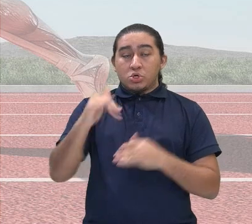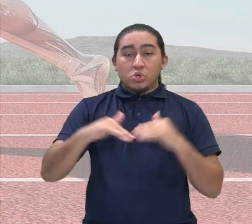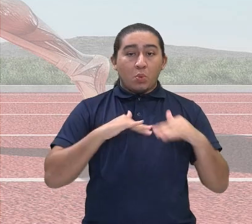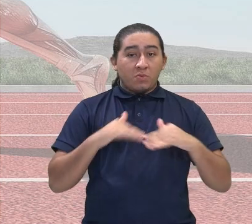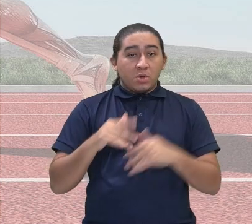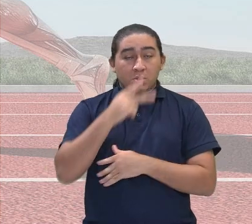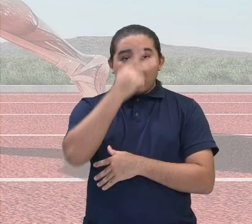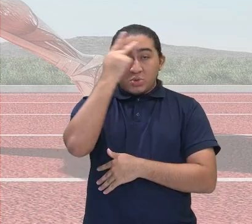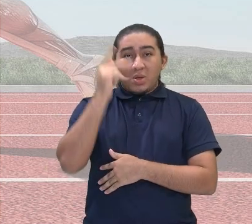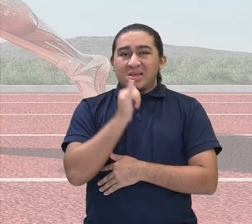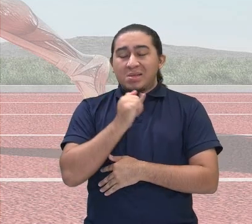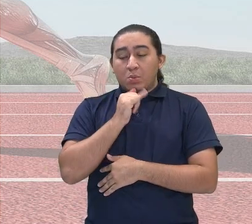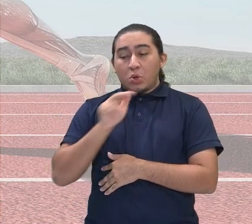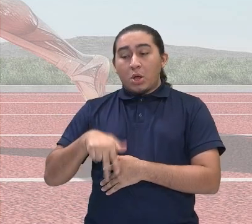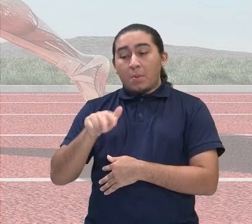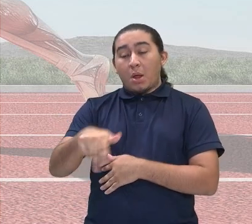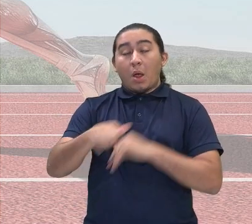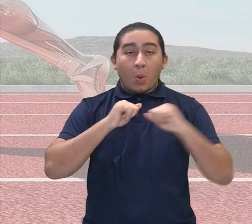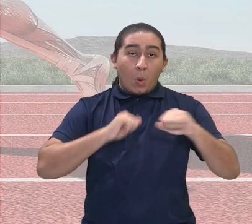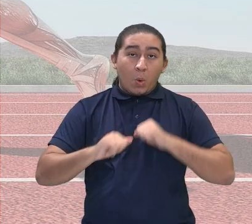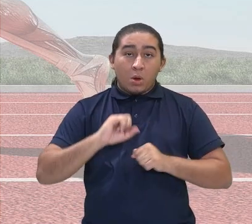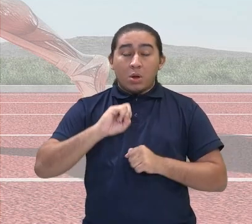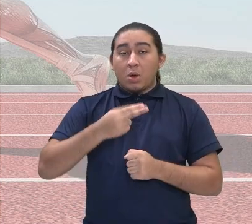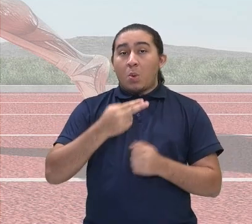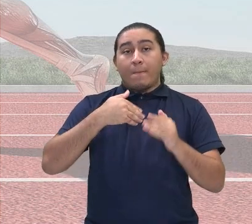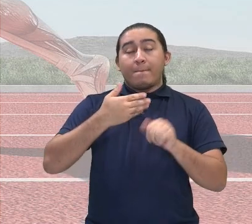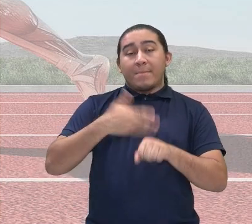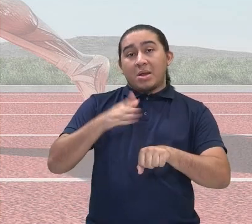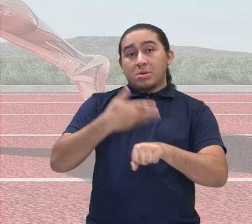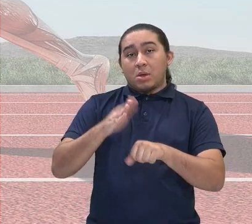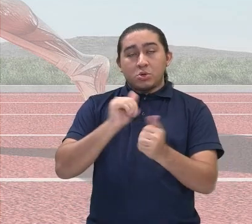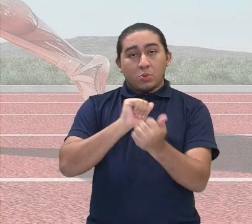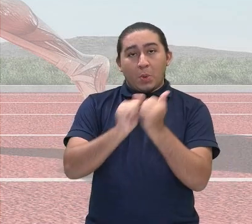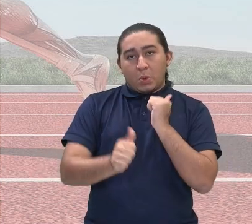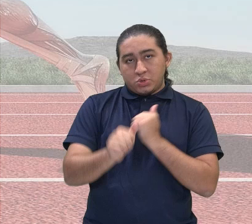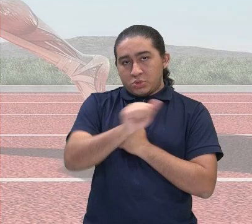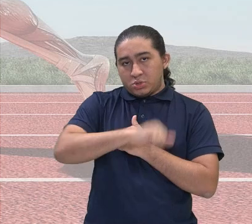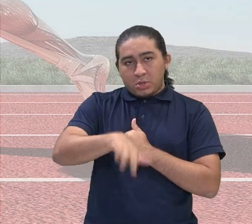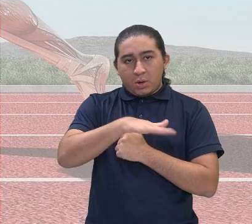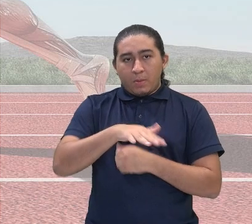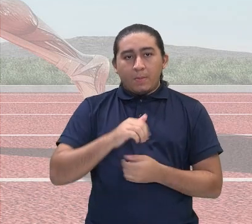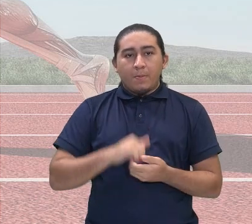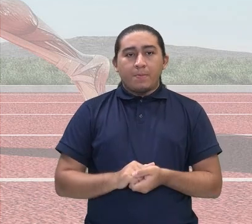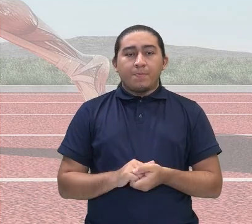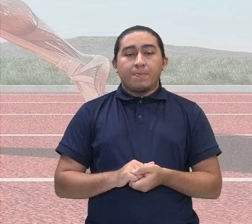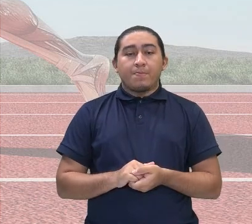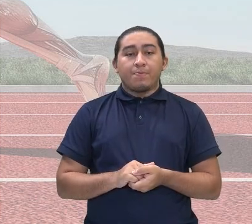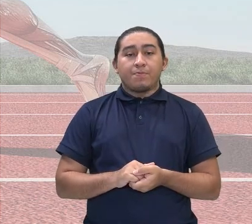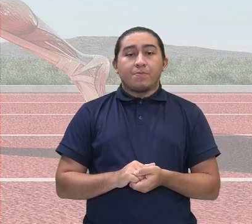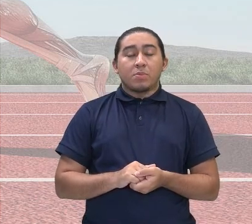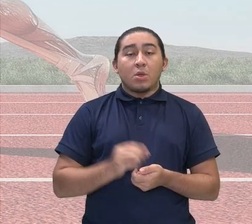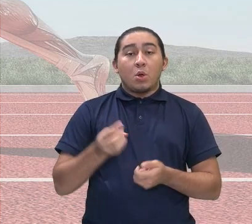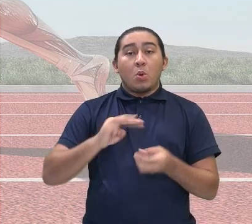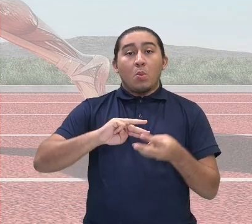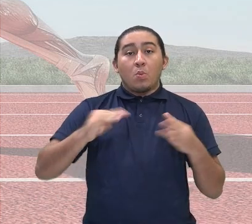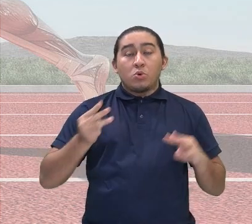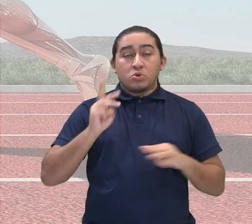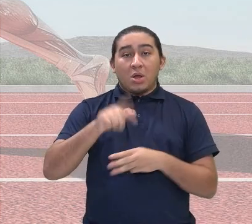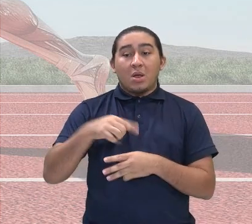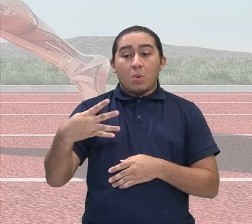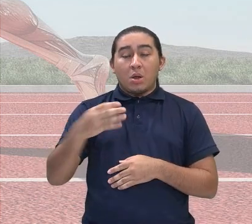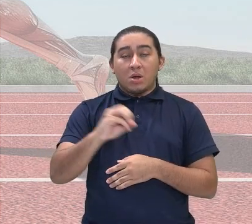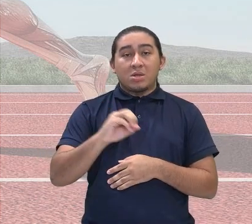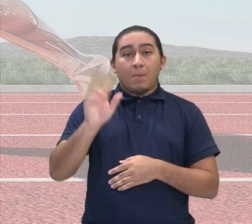permite caminhar, correr, praticar atividades físicas de um modo geral. Os músculos representam 40% da